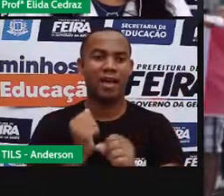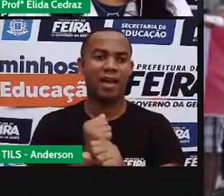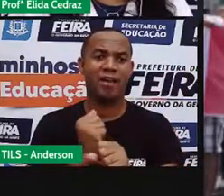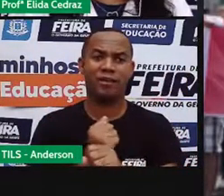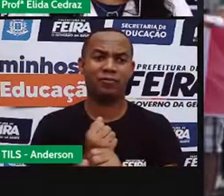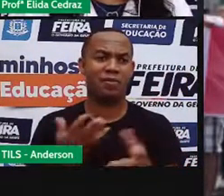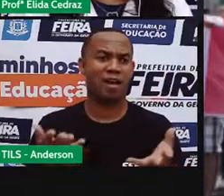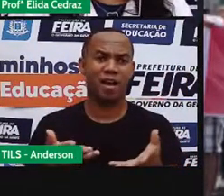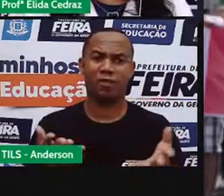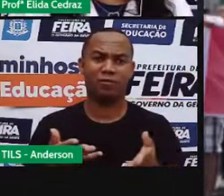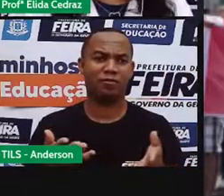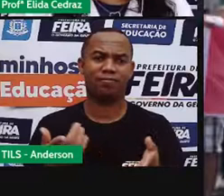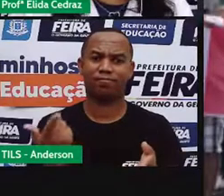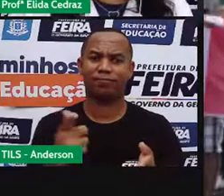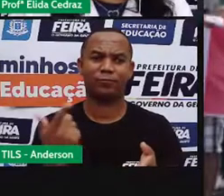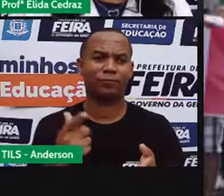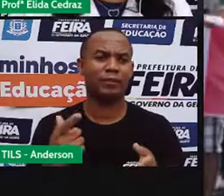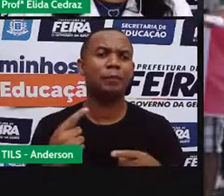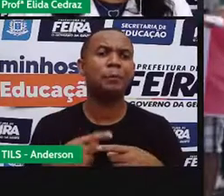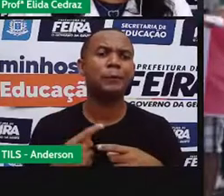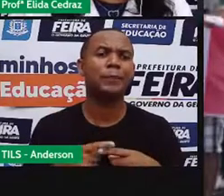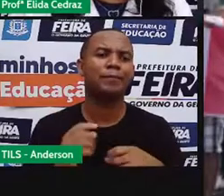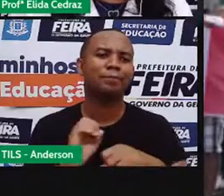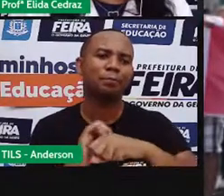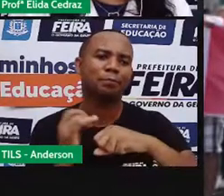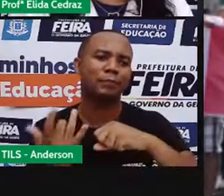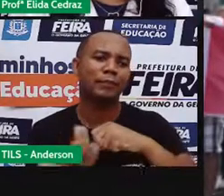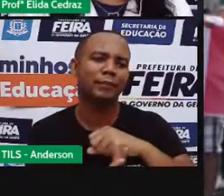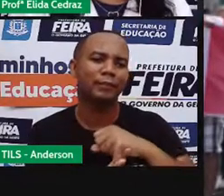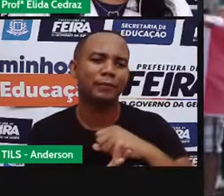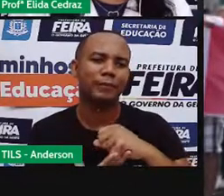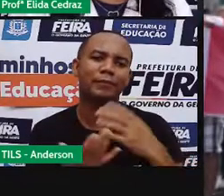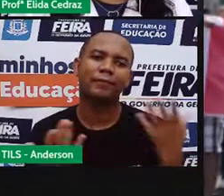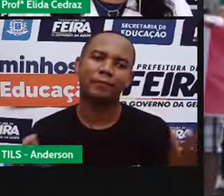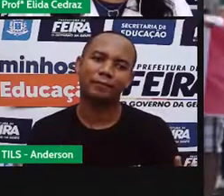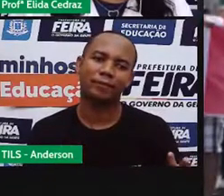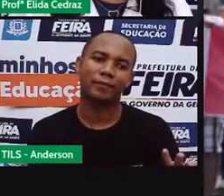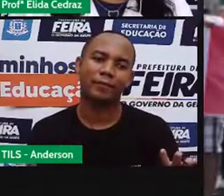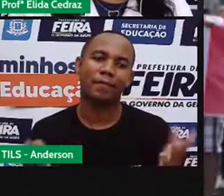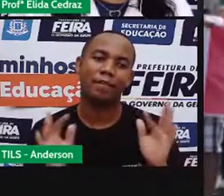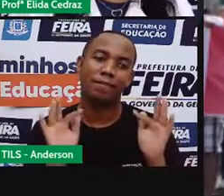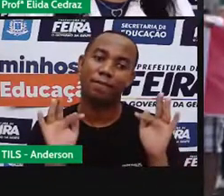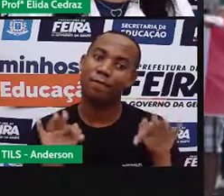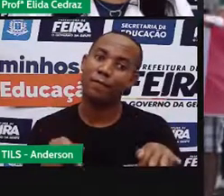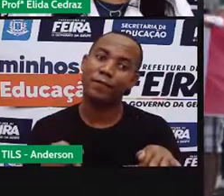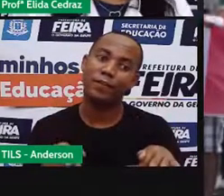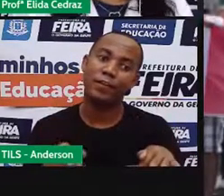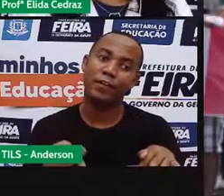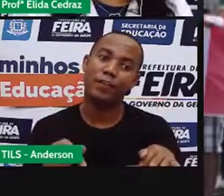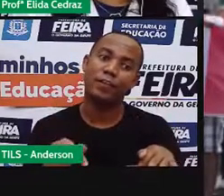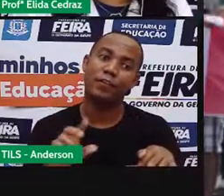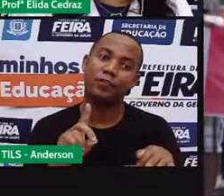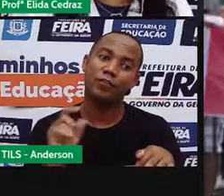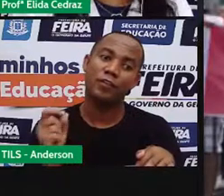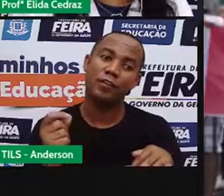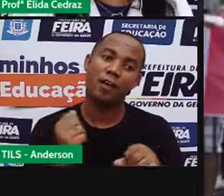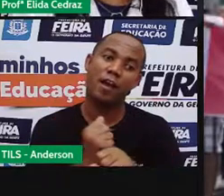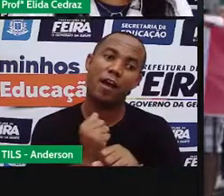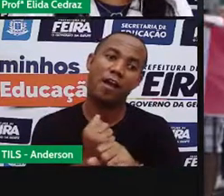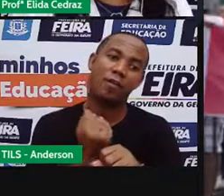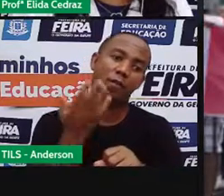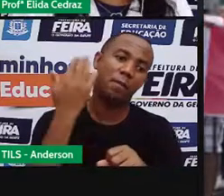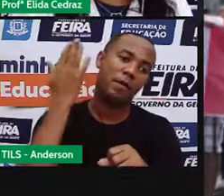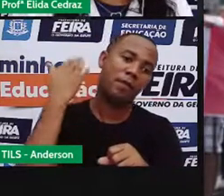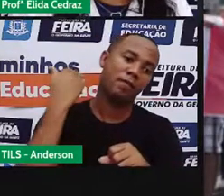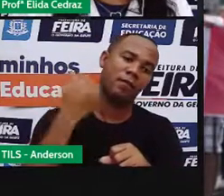o desfile do 2 de julho por conta da pandemia. Ou seja, nosso último desfile foi em